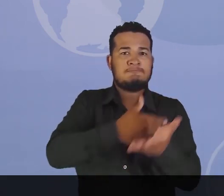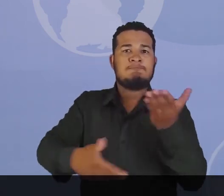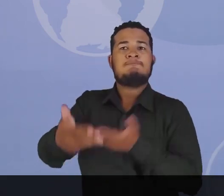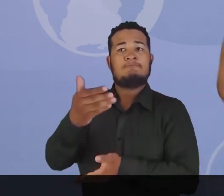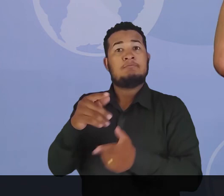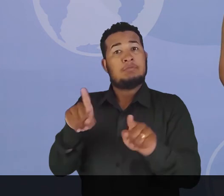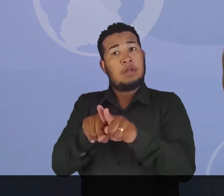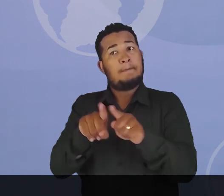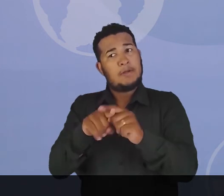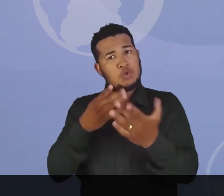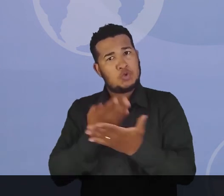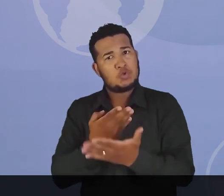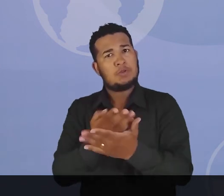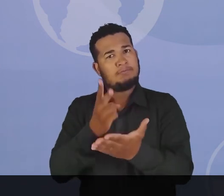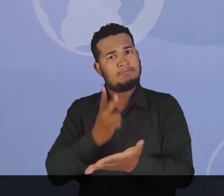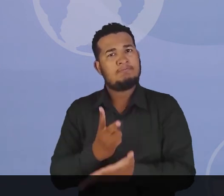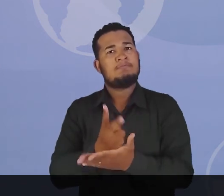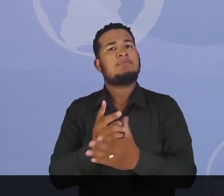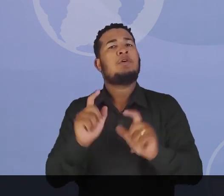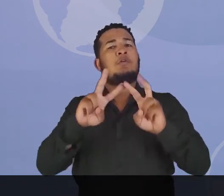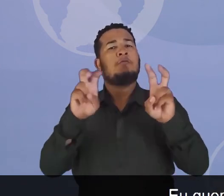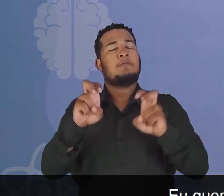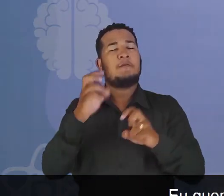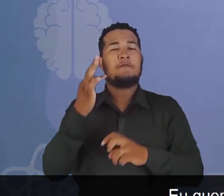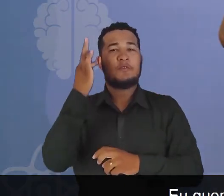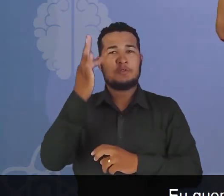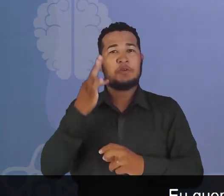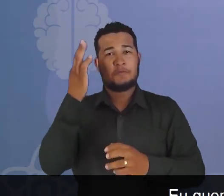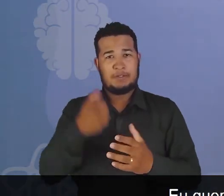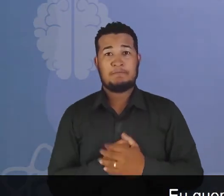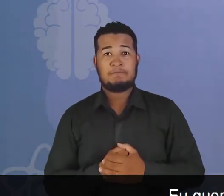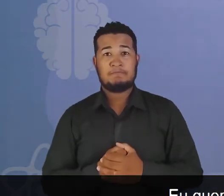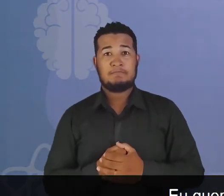continuar estudando e aprendendo filosofia. Eu